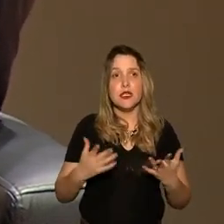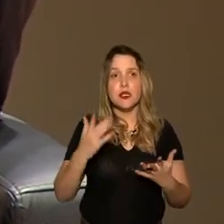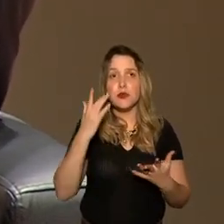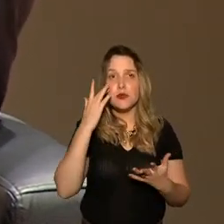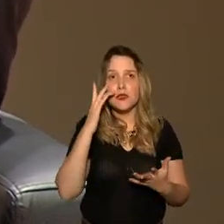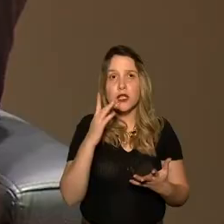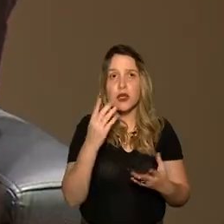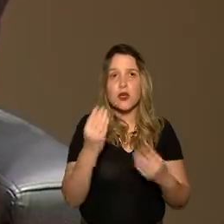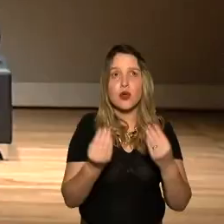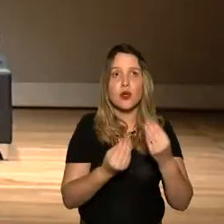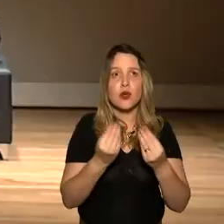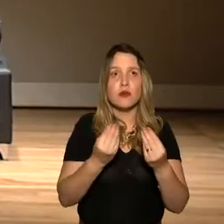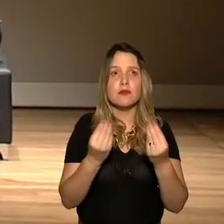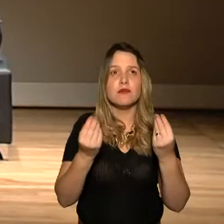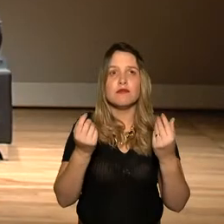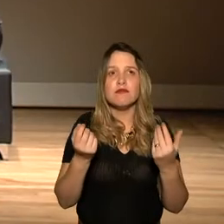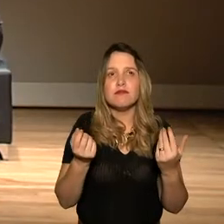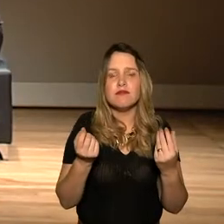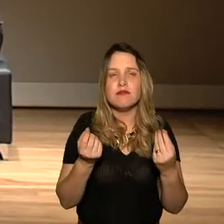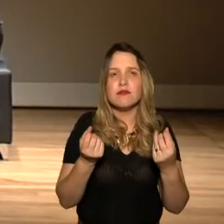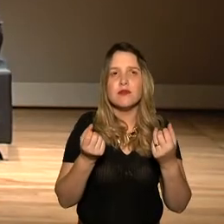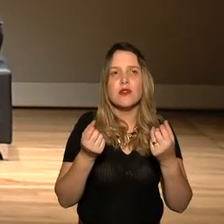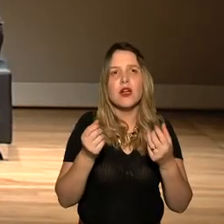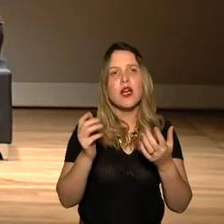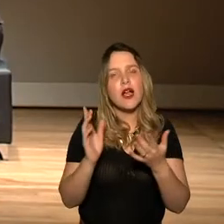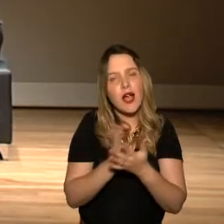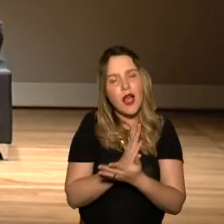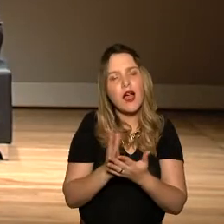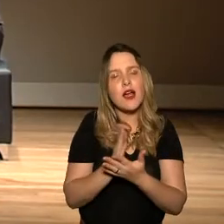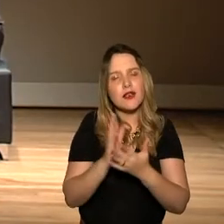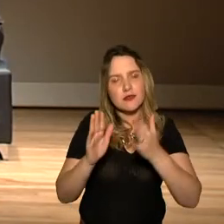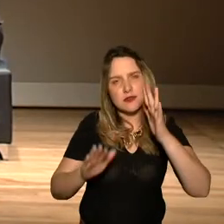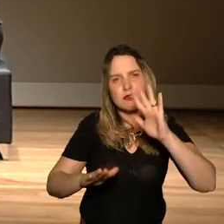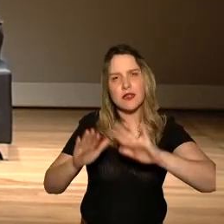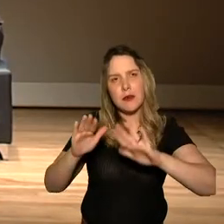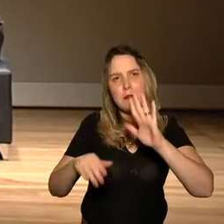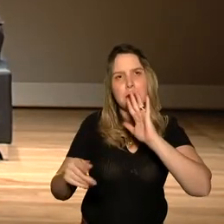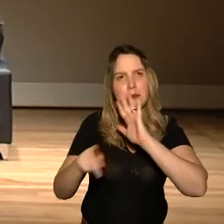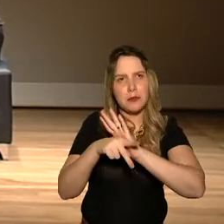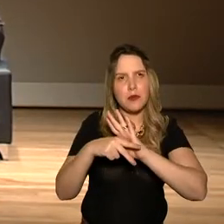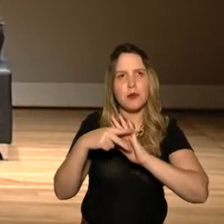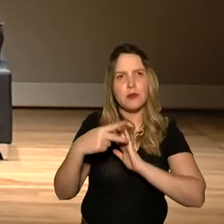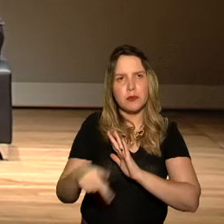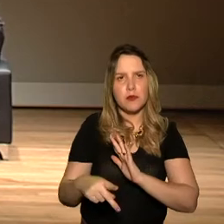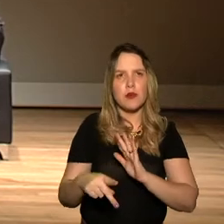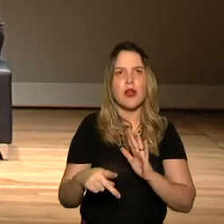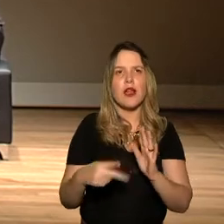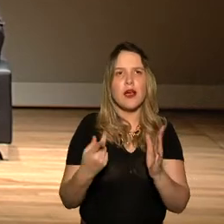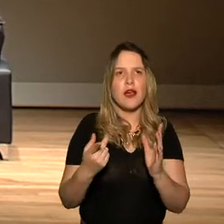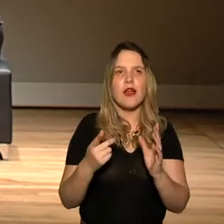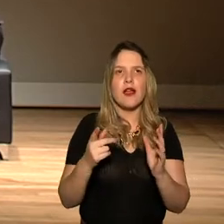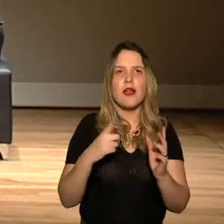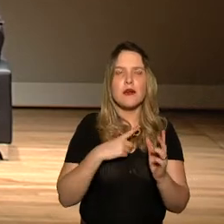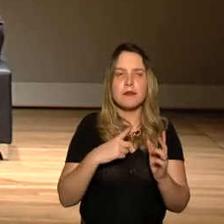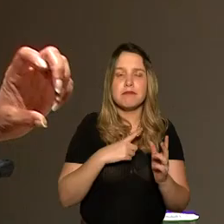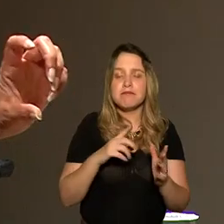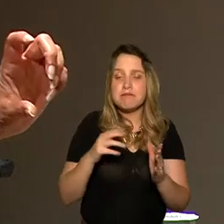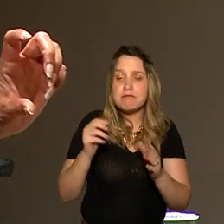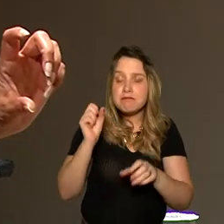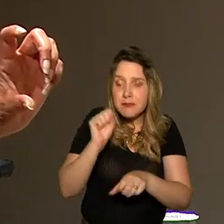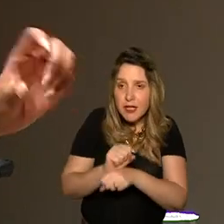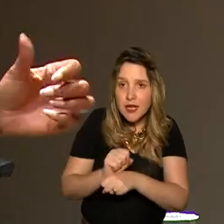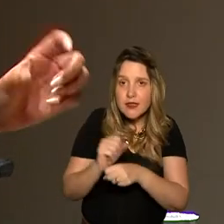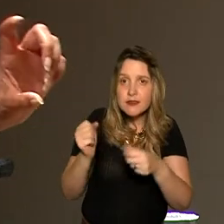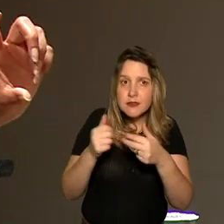sei Diogo O que que você eu acho que nesse aspecto de vez não só mediação cultural né não é bem a mediação é a mediação que vai